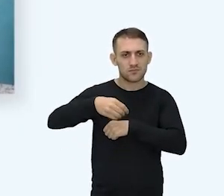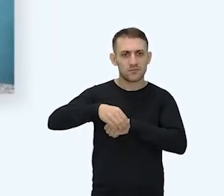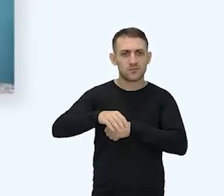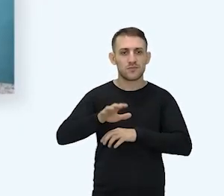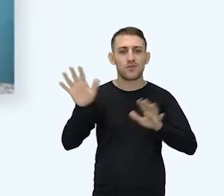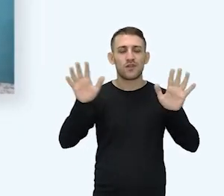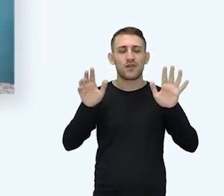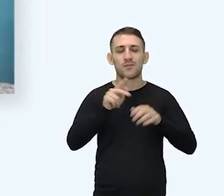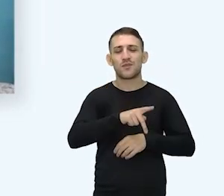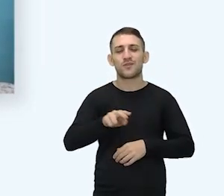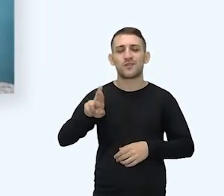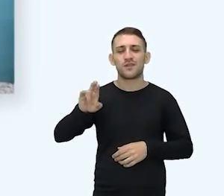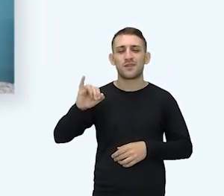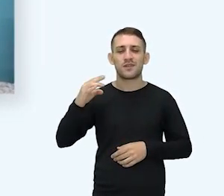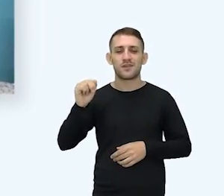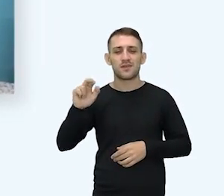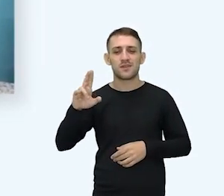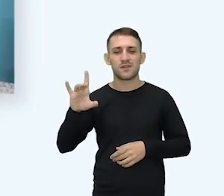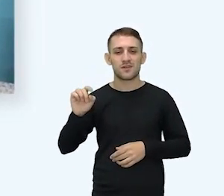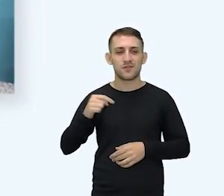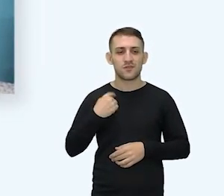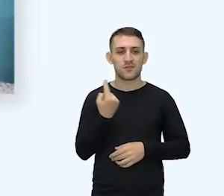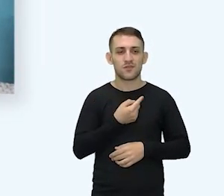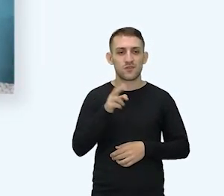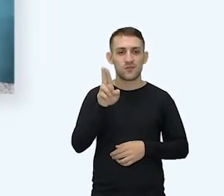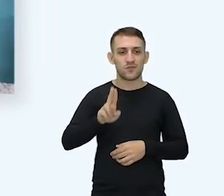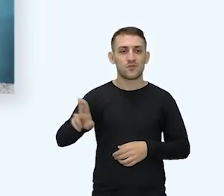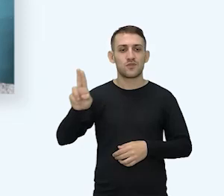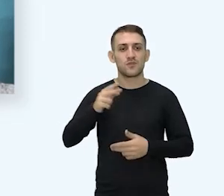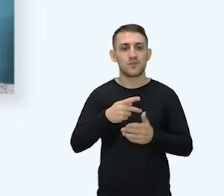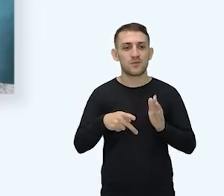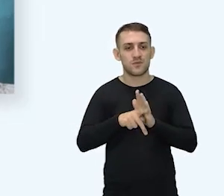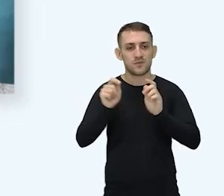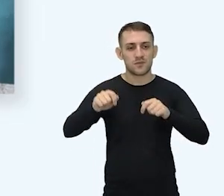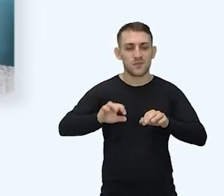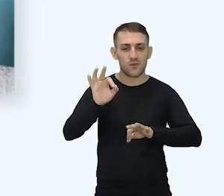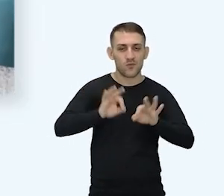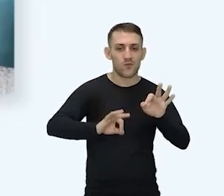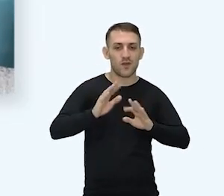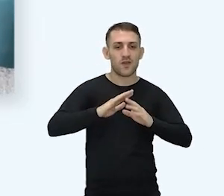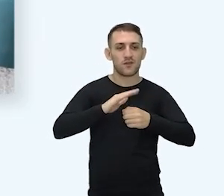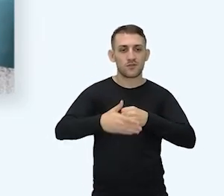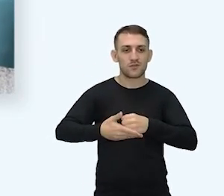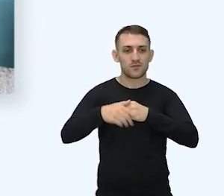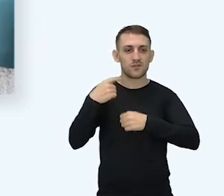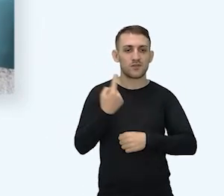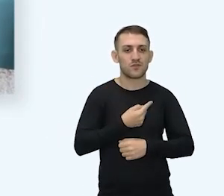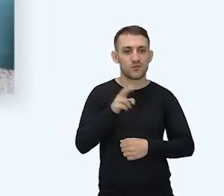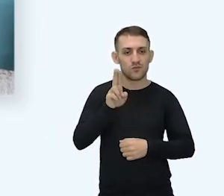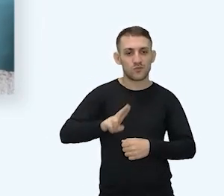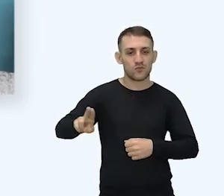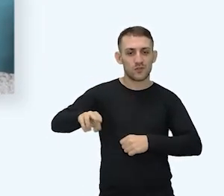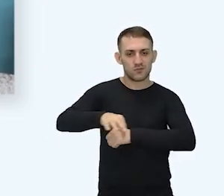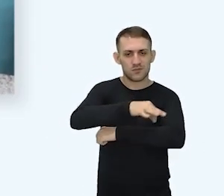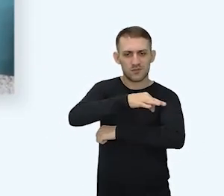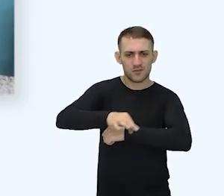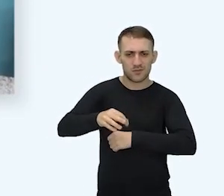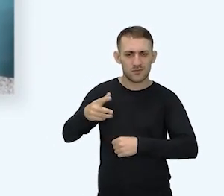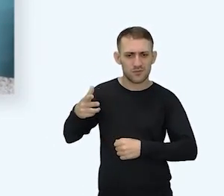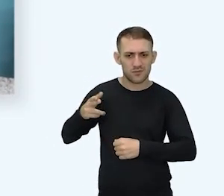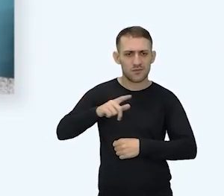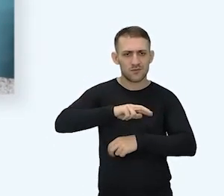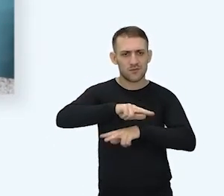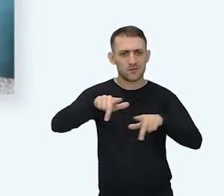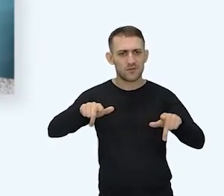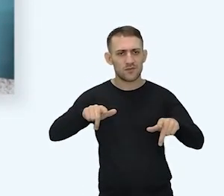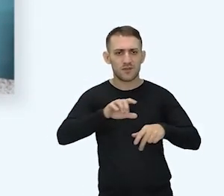sou o Ricardo, do Ciências em Ação, e utilizamos medidas de escala para a construção da casa sustentável. Utilizamos réguas, tesouras e estilete,